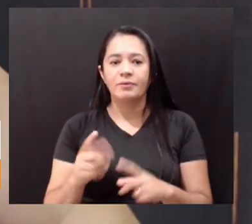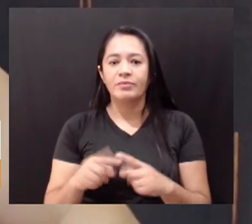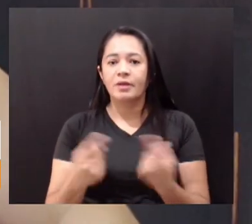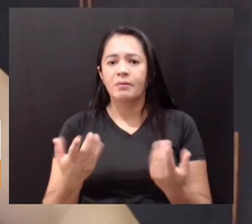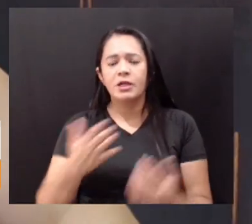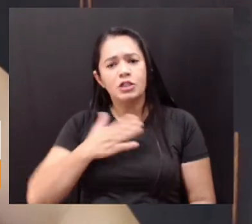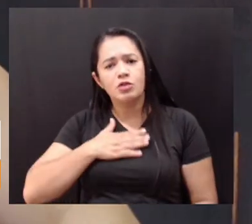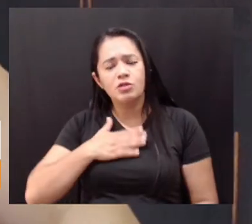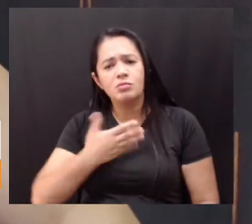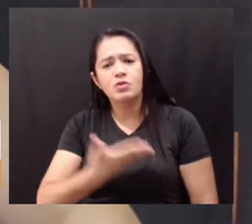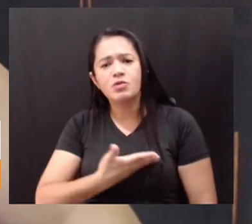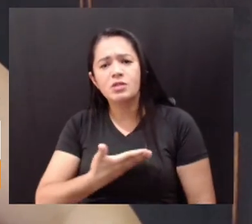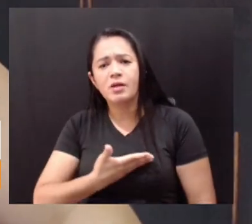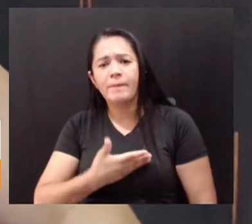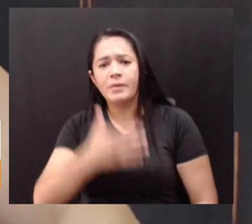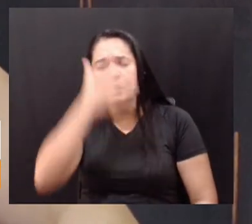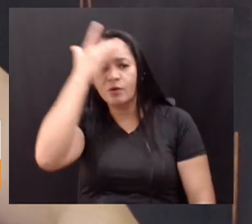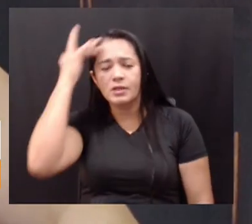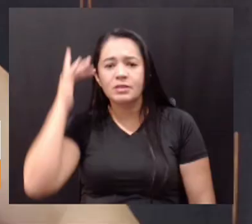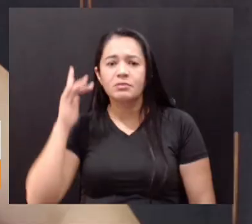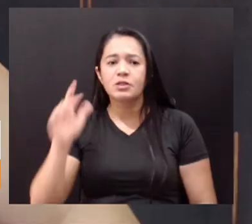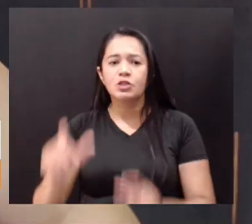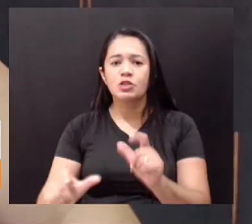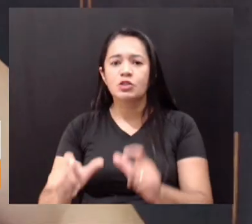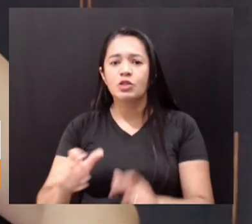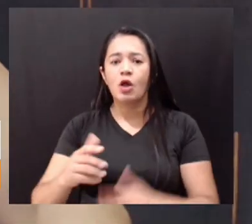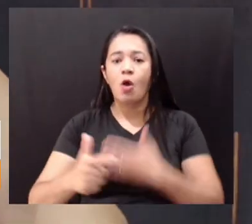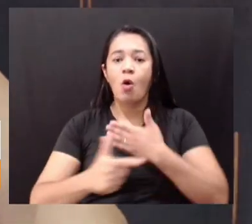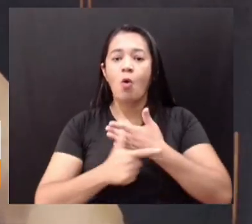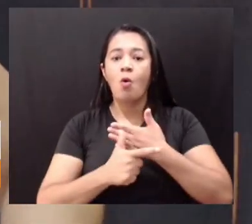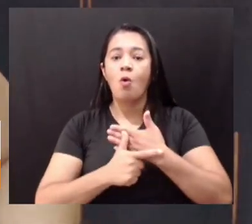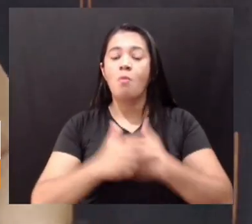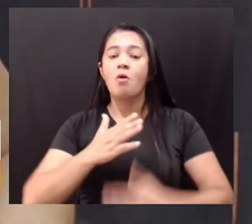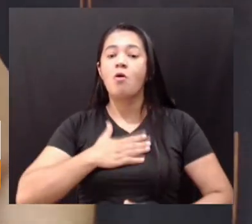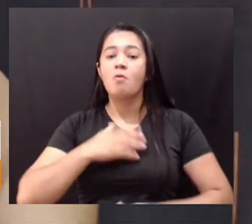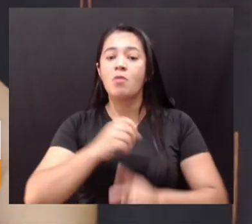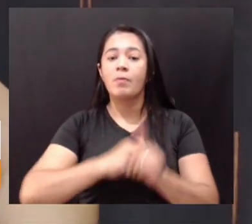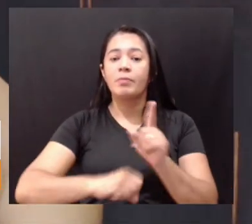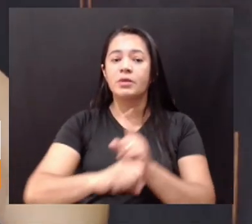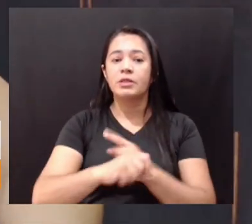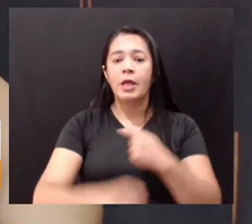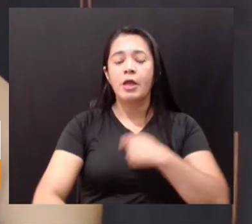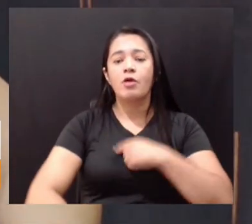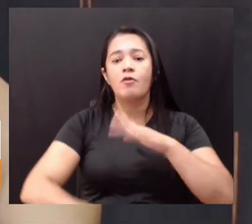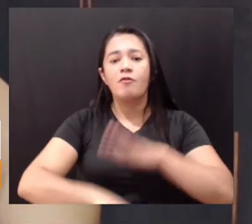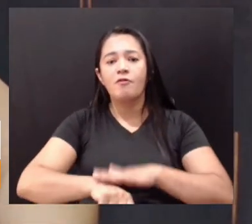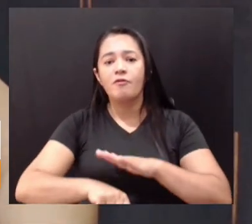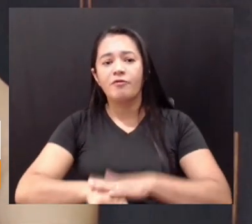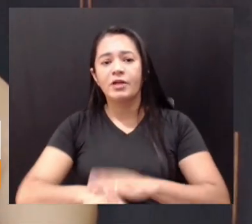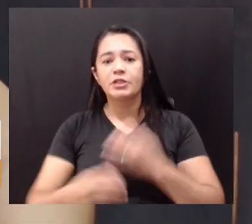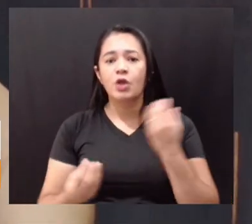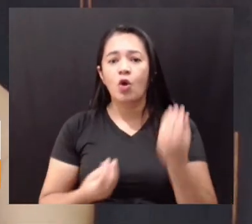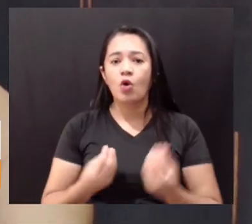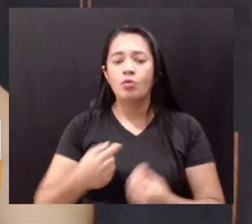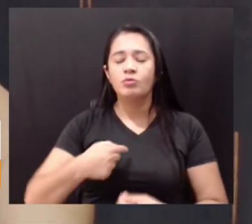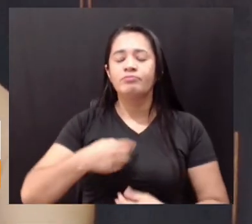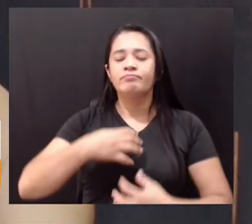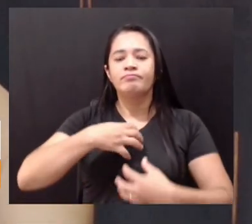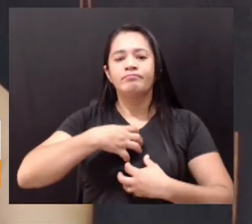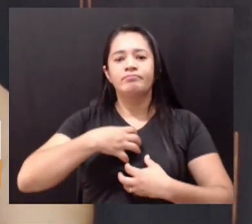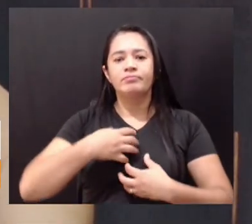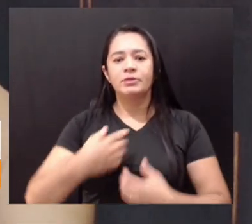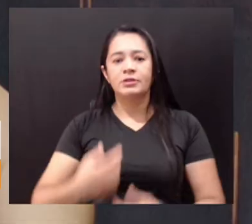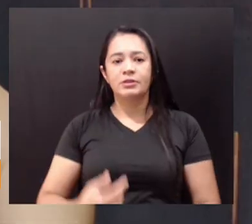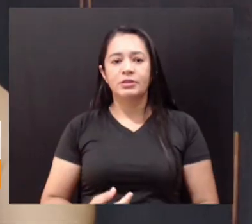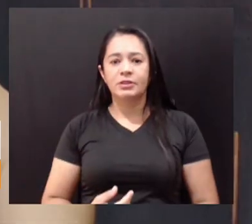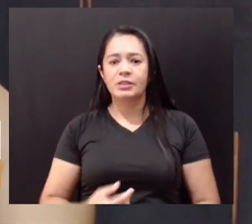as pessoas, meu papel social, o que que eu estou fazendo para isso, como eu estou comigo mesmo, se eu me sinto capaz, se eu